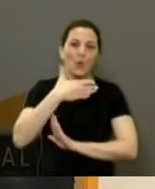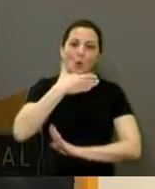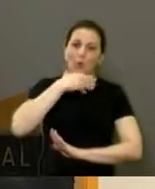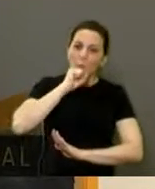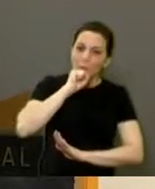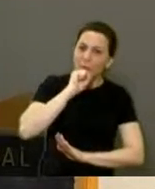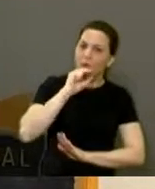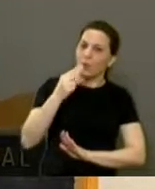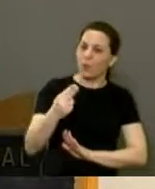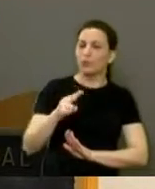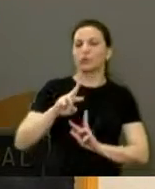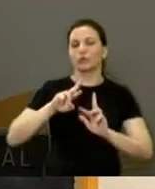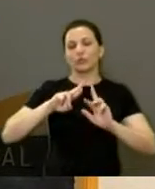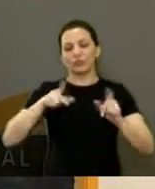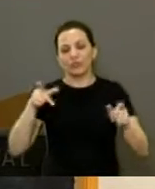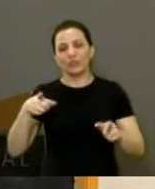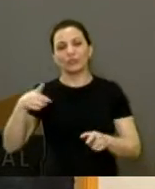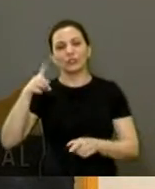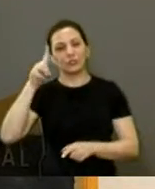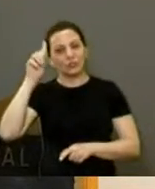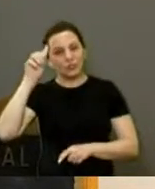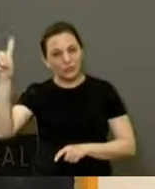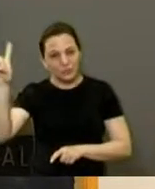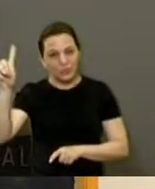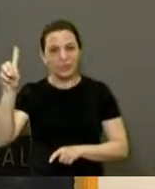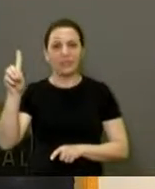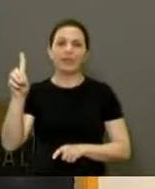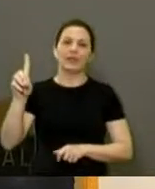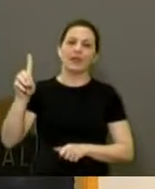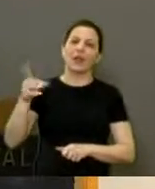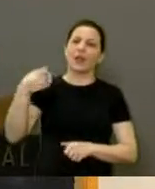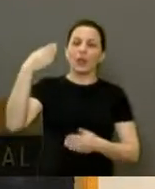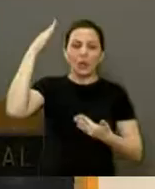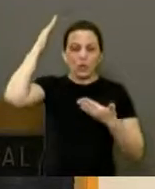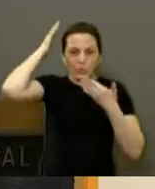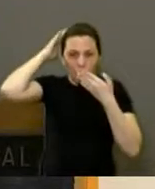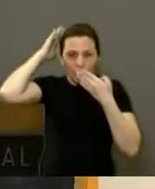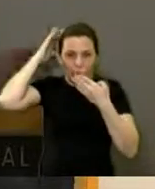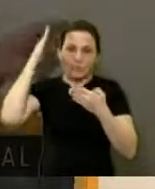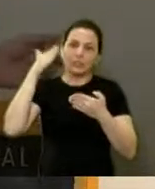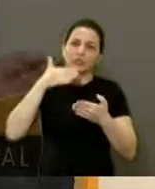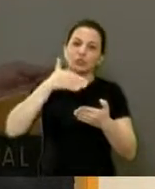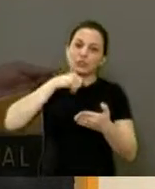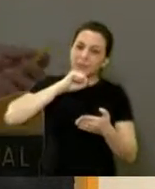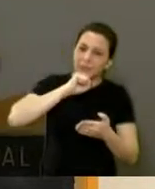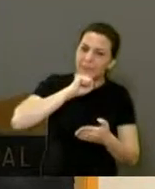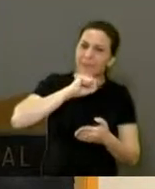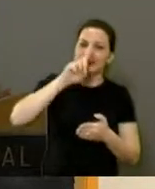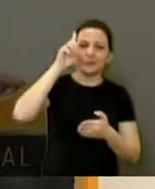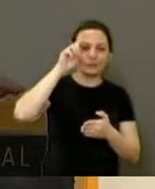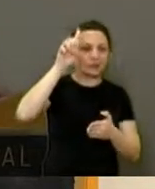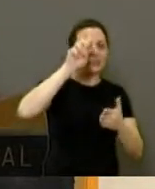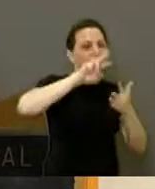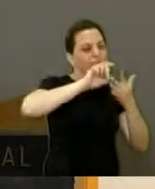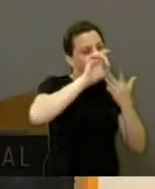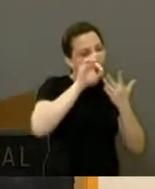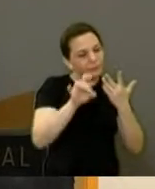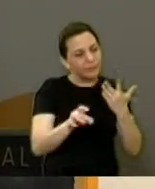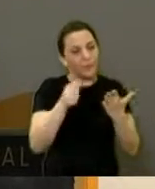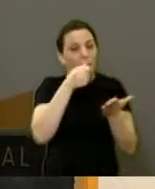Diferentemente do Dia do Índio, diferentemente do Dia da Mãe, diferente de outros dias que são